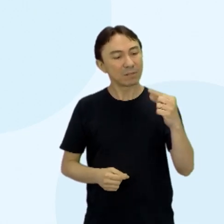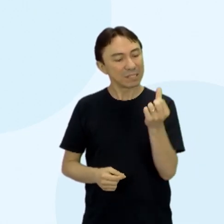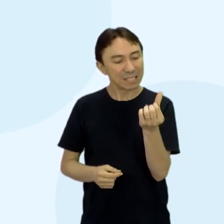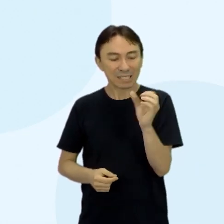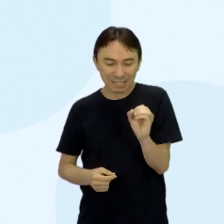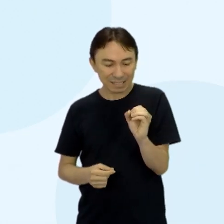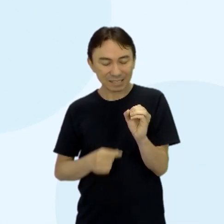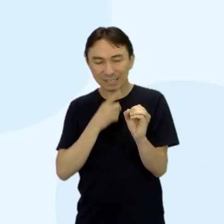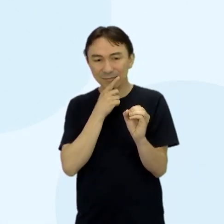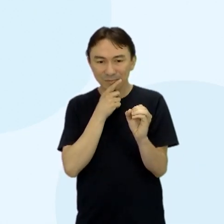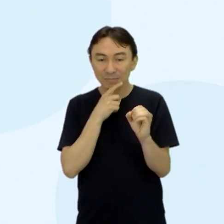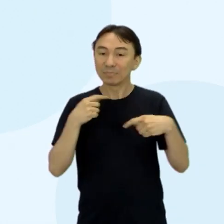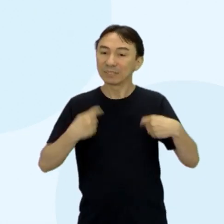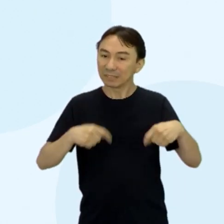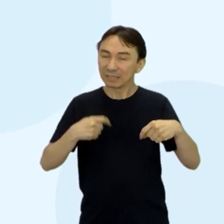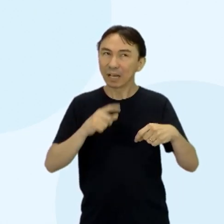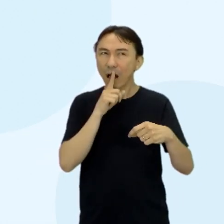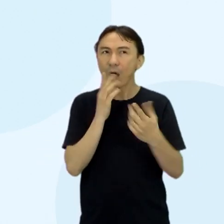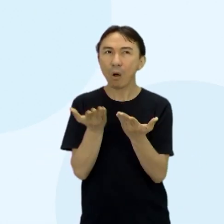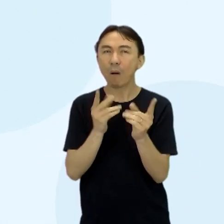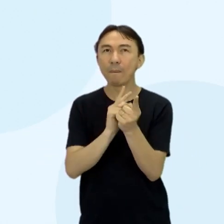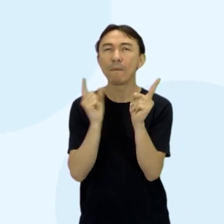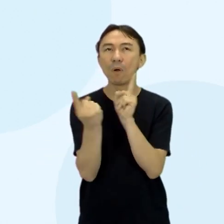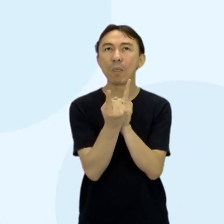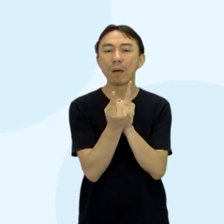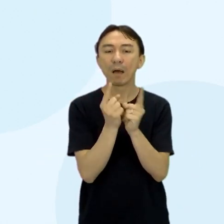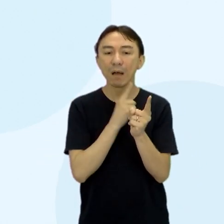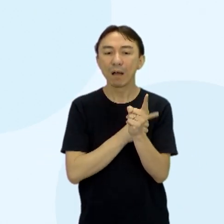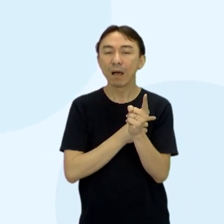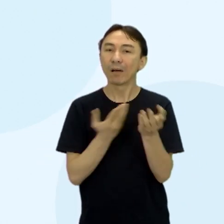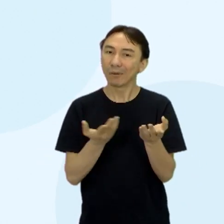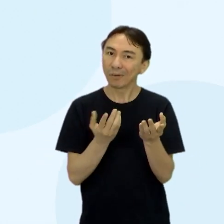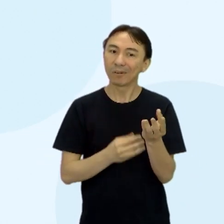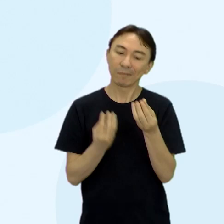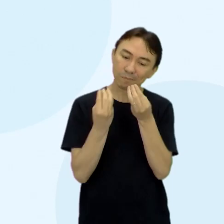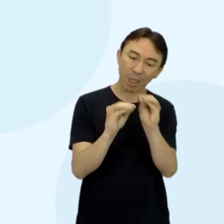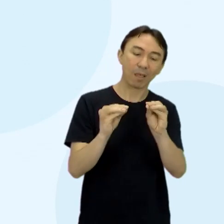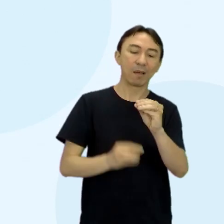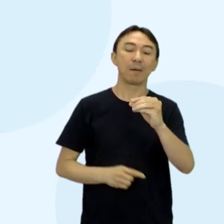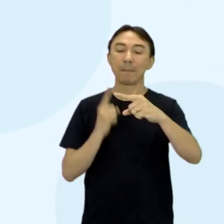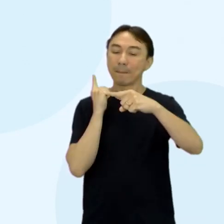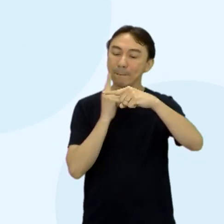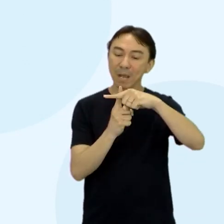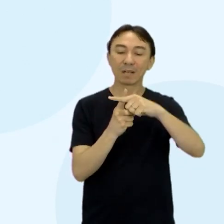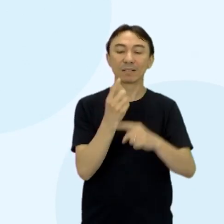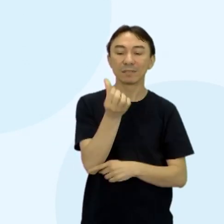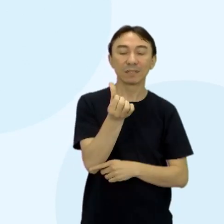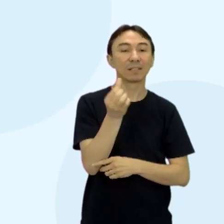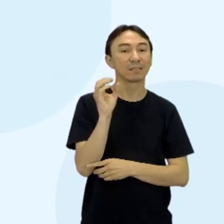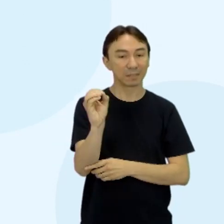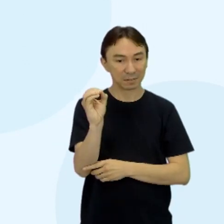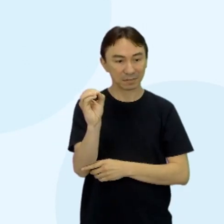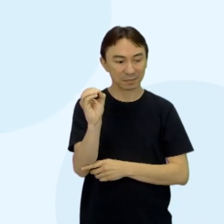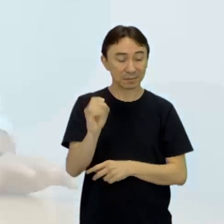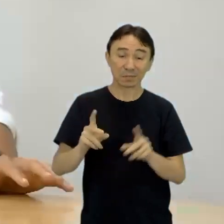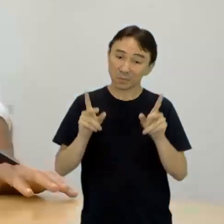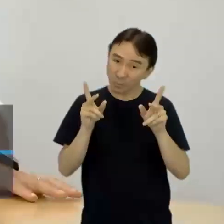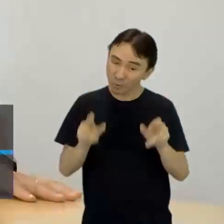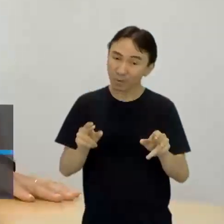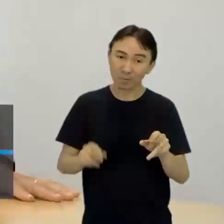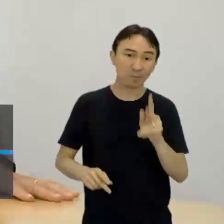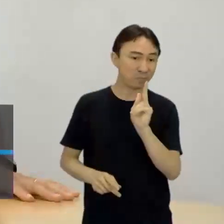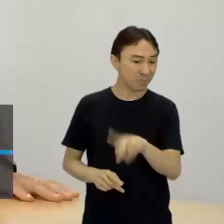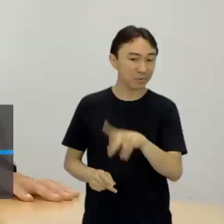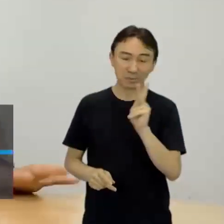60 daí e vou fazer o contrário. Se tá menos 60, eu vou fazer mais 60. É que nem o professor aqui, o professor Leonardo falou, a gente vai